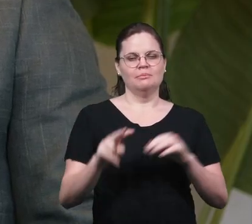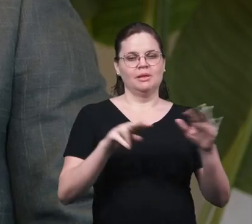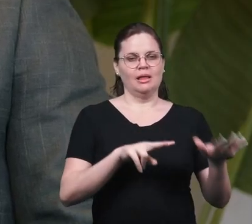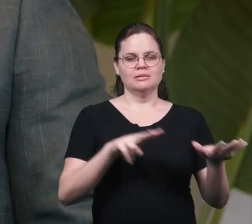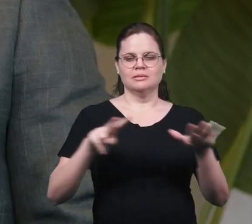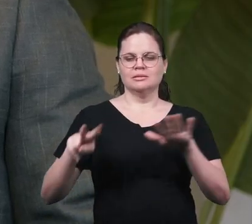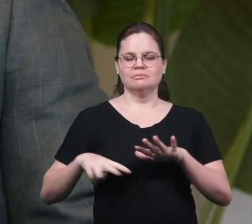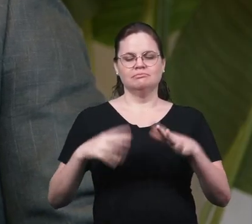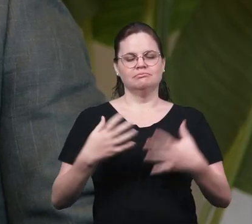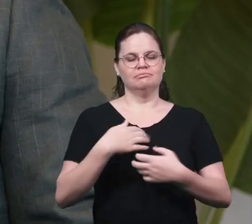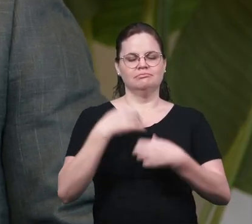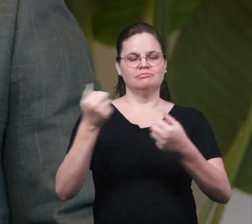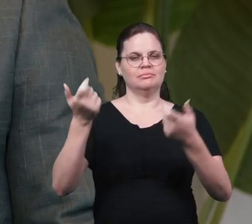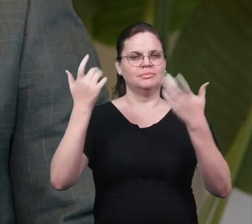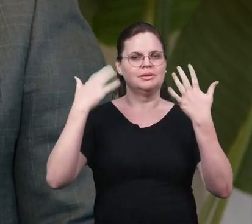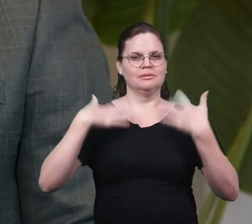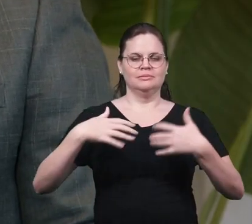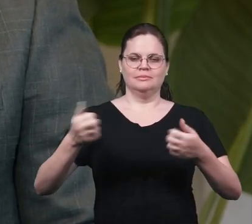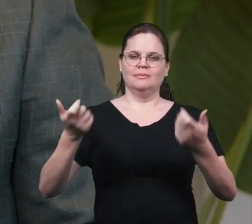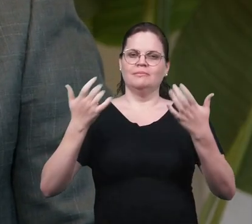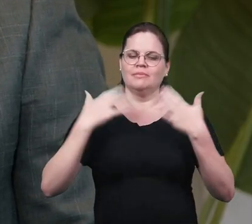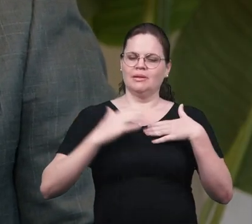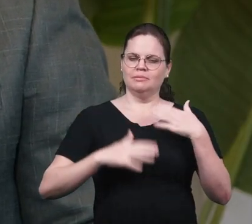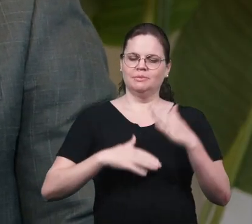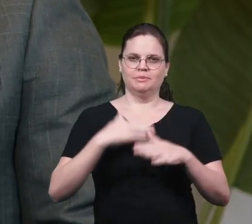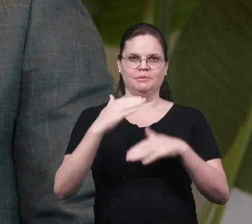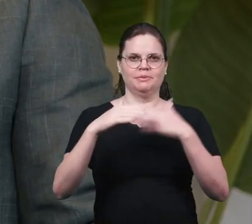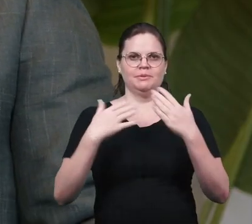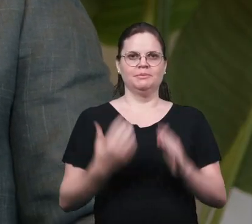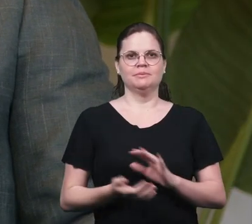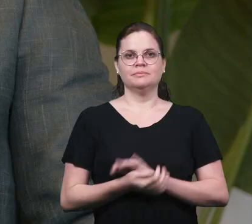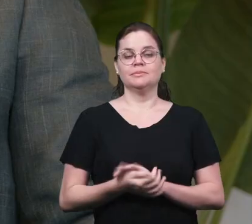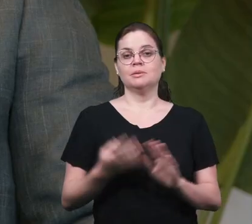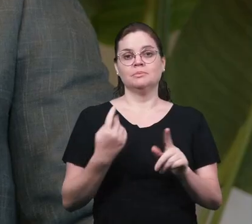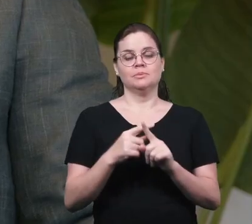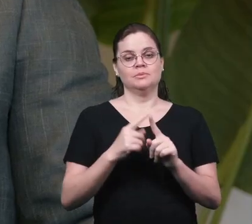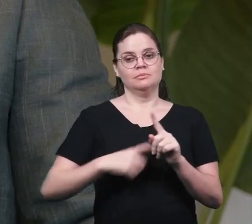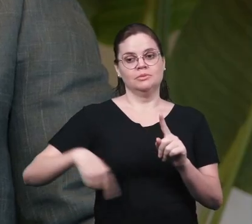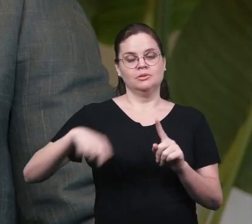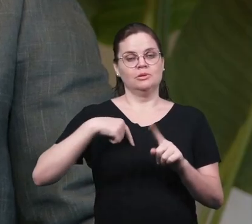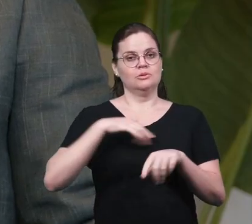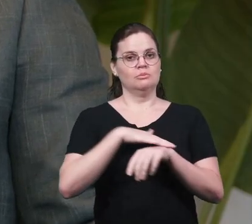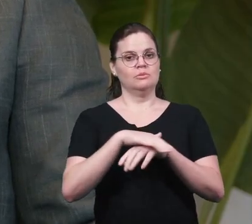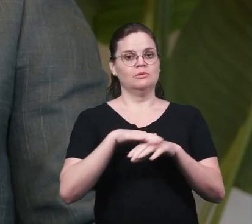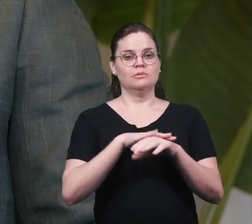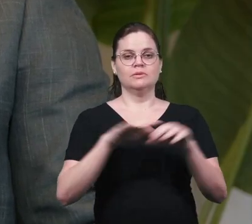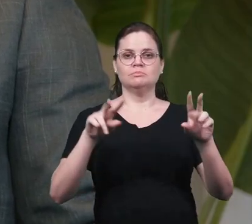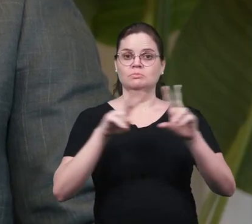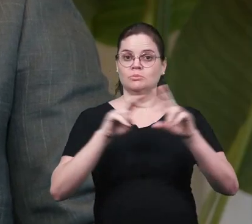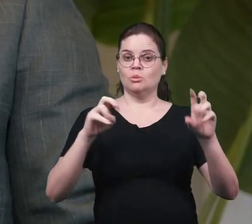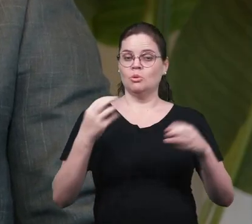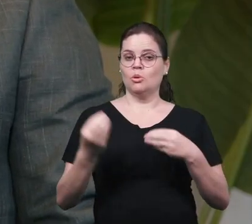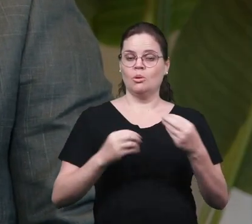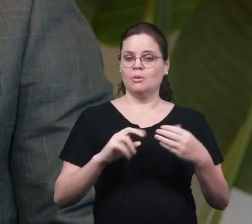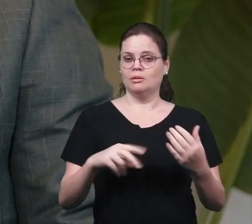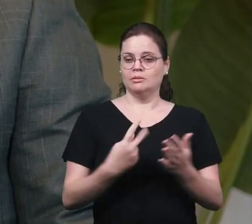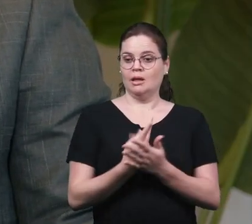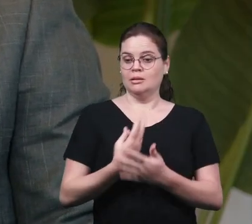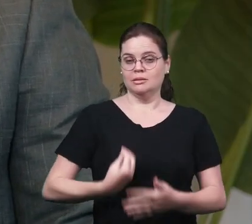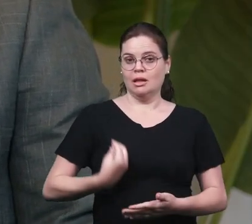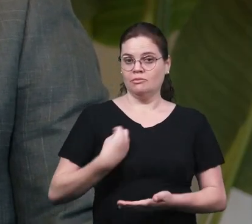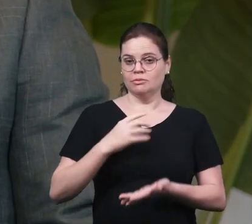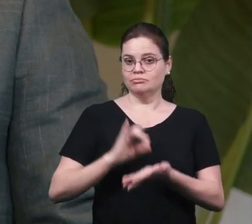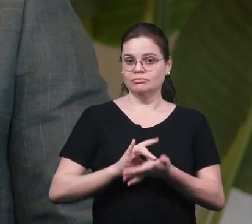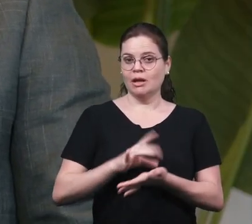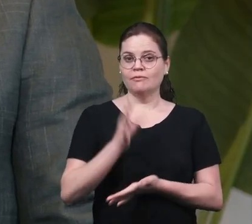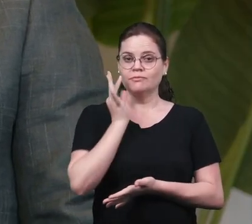mais edificados e mais abençoados, porque nós estamos tratando aqui da vida real de alguns irmãos que tiveram